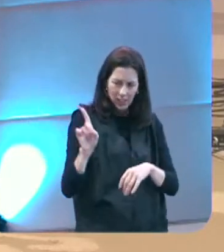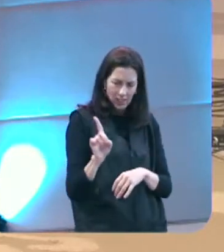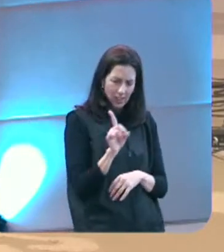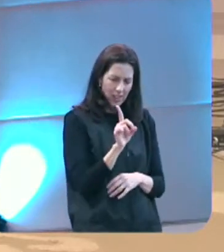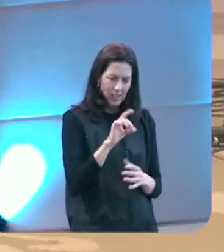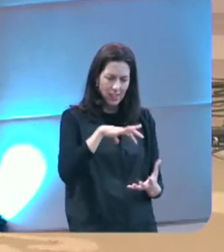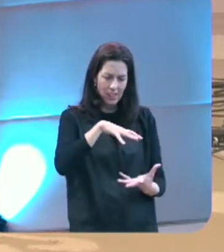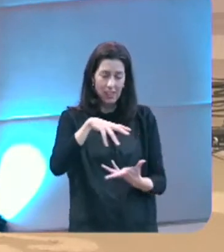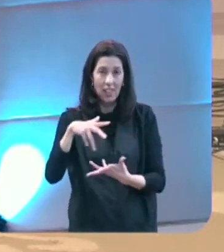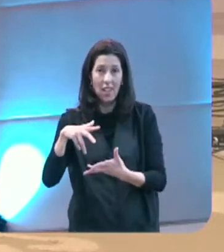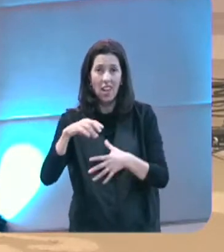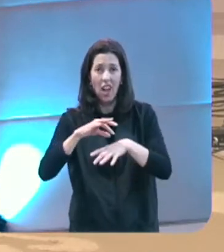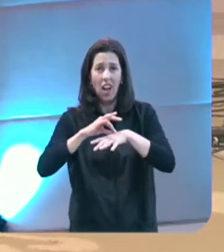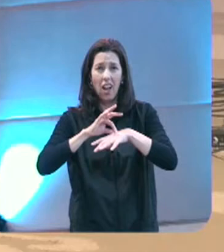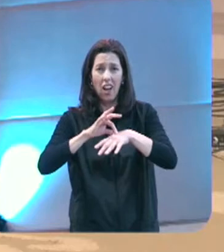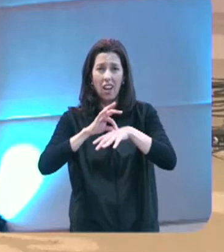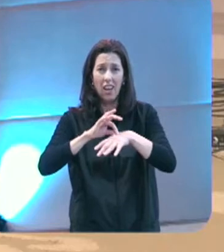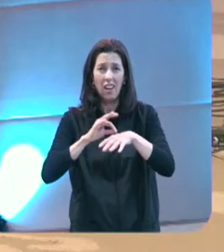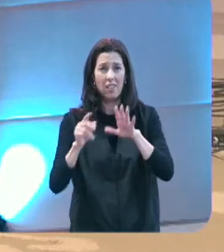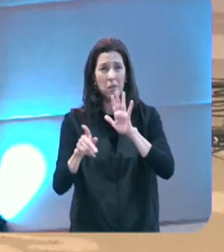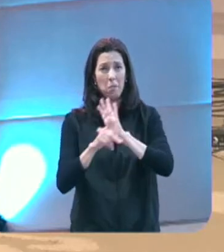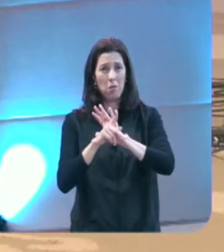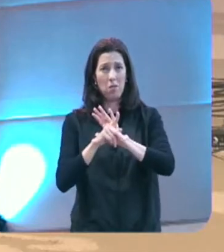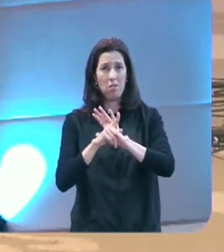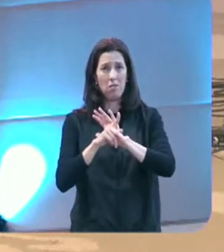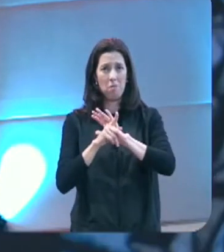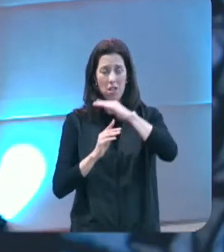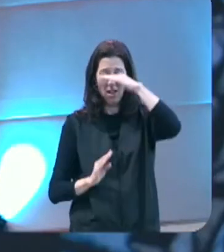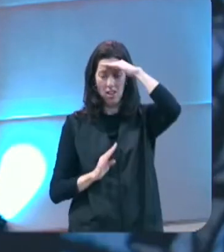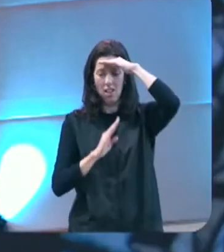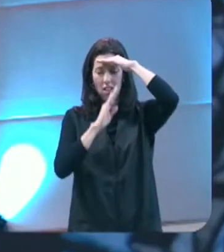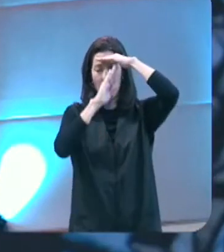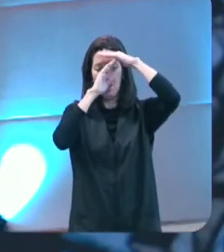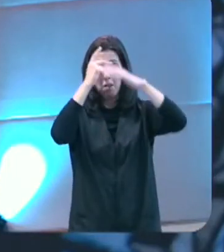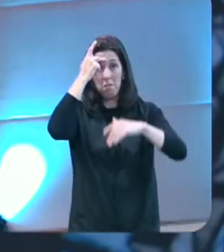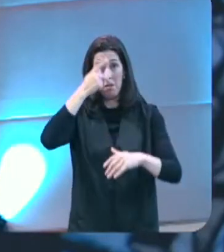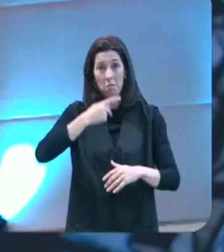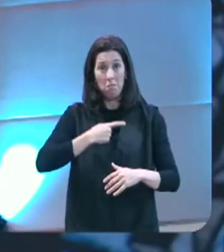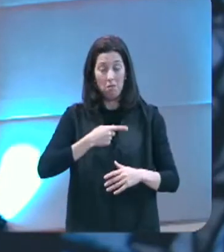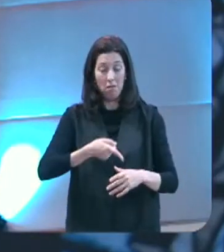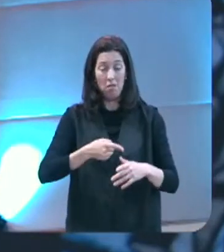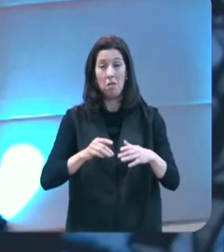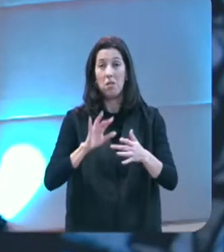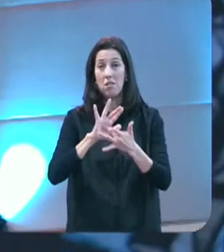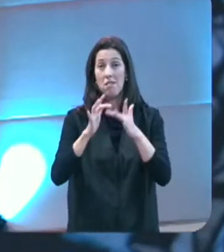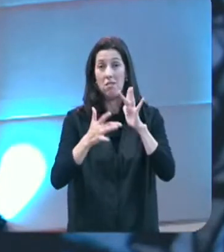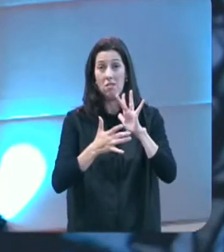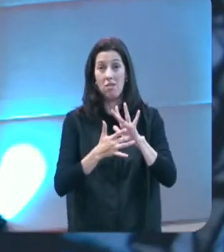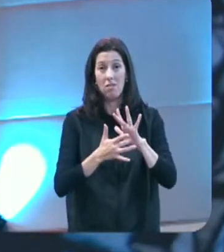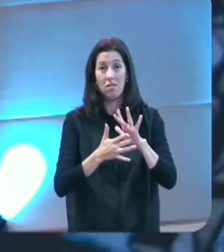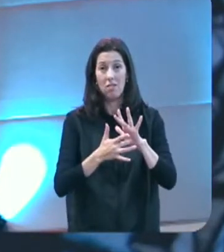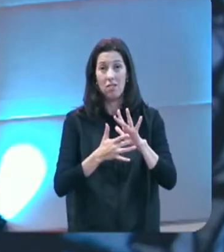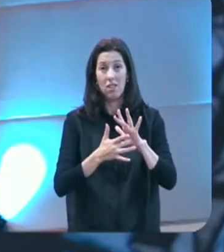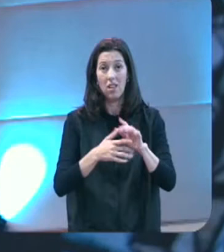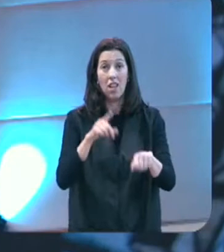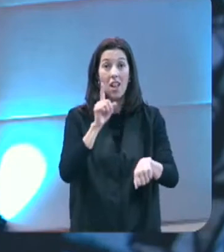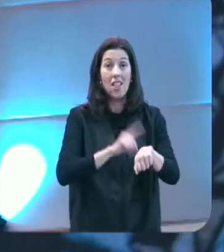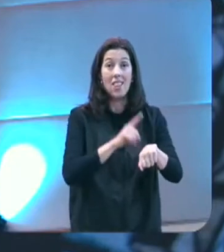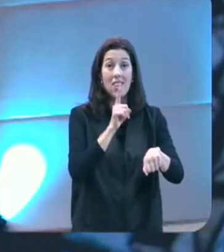condições humanas, quando foi injustamente acusado,